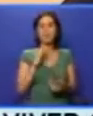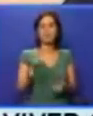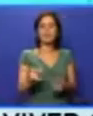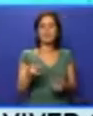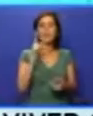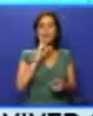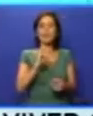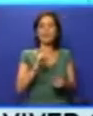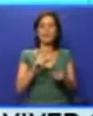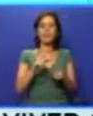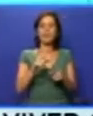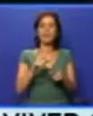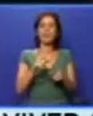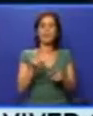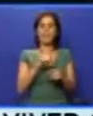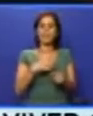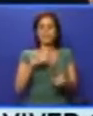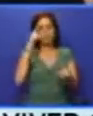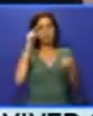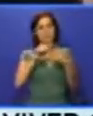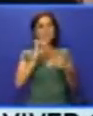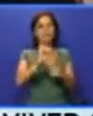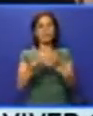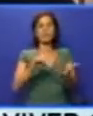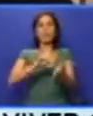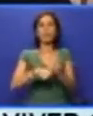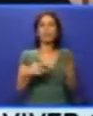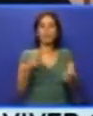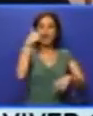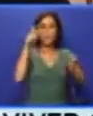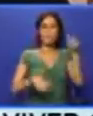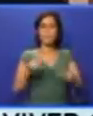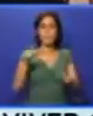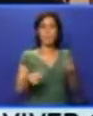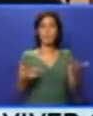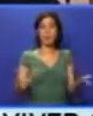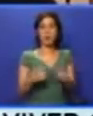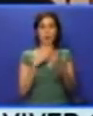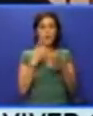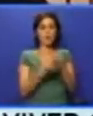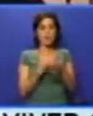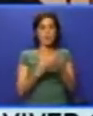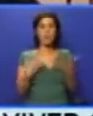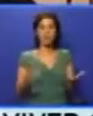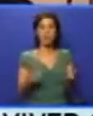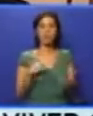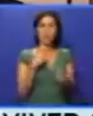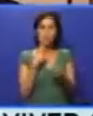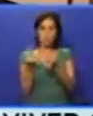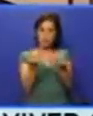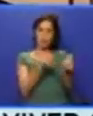Luísa, uma das intenções dela neste projeto é que as pessoas não se isolem. Eu, do que